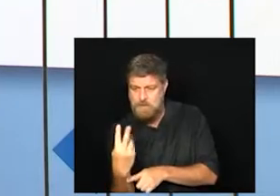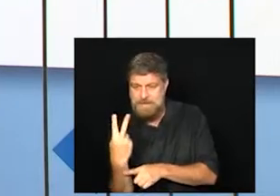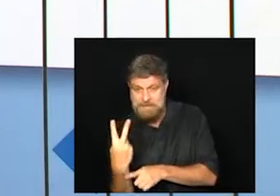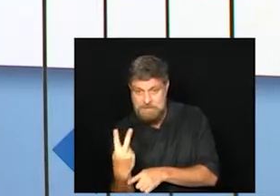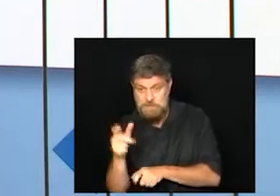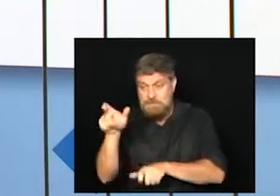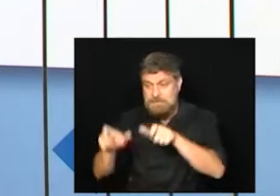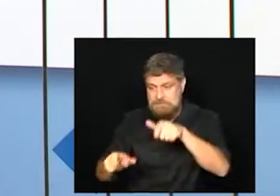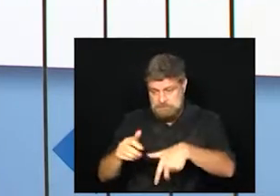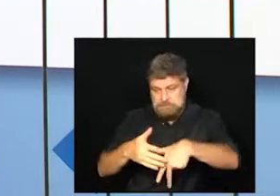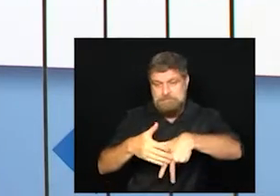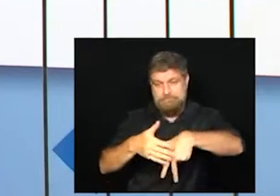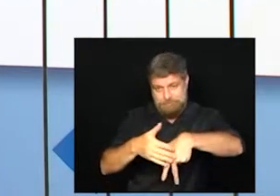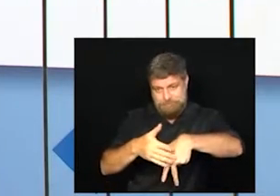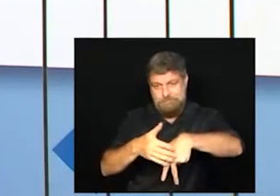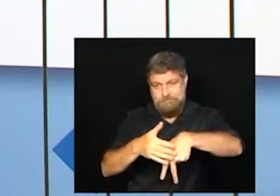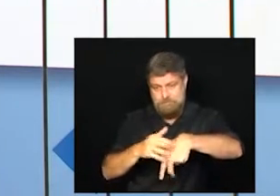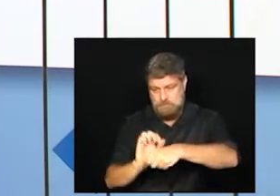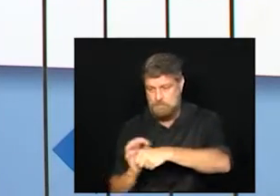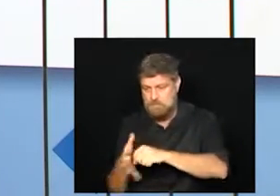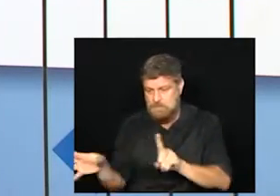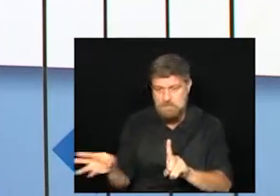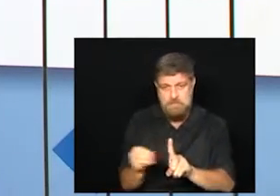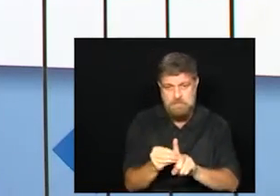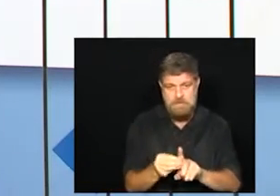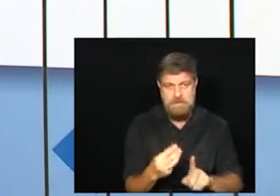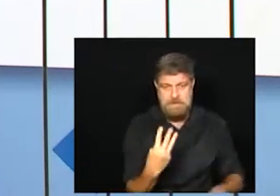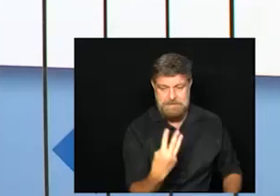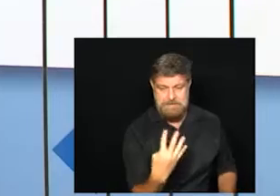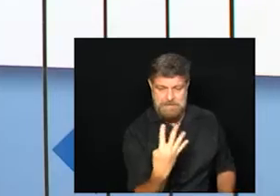20.212.642 casos da Covid-19. São